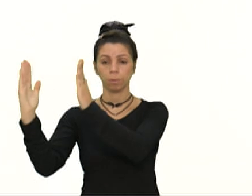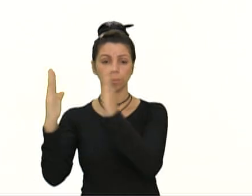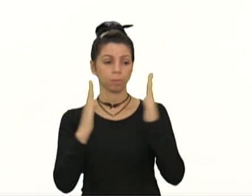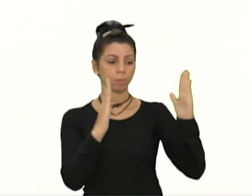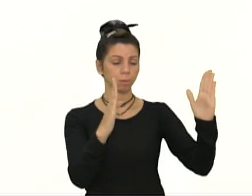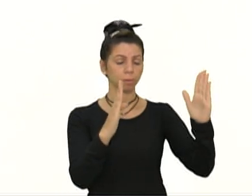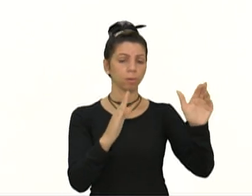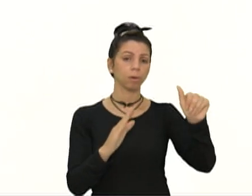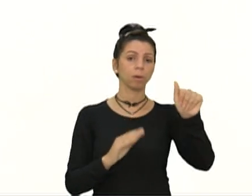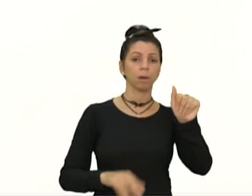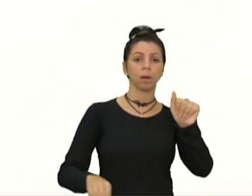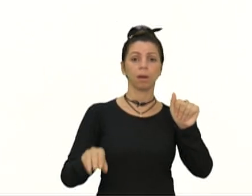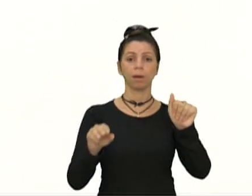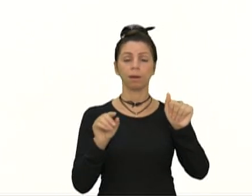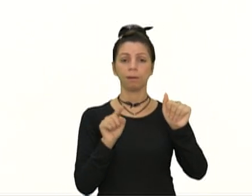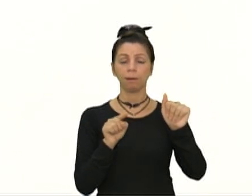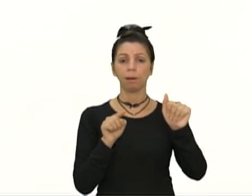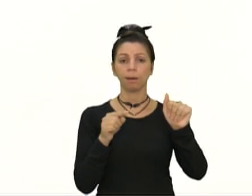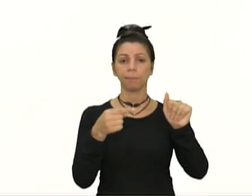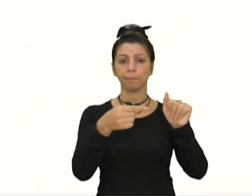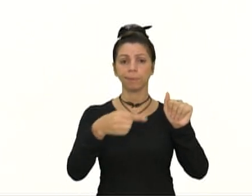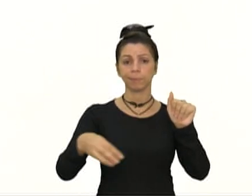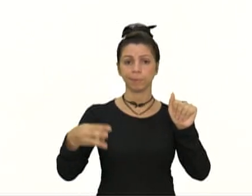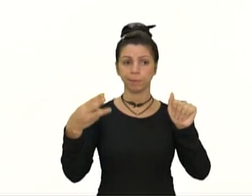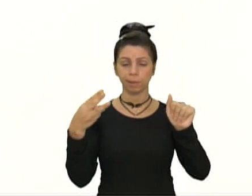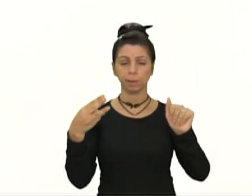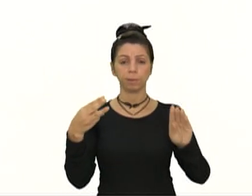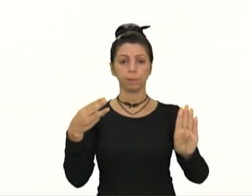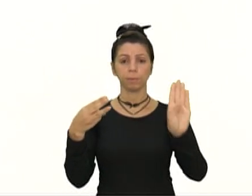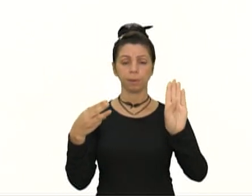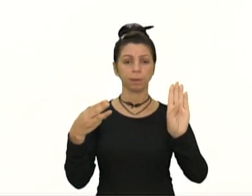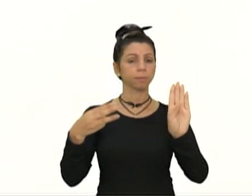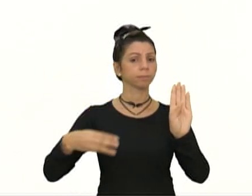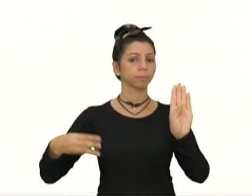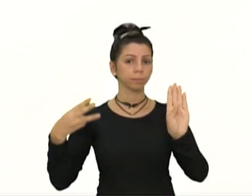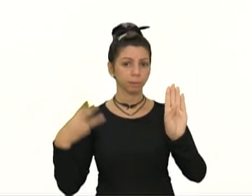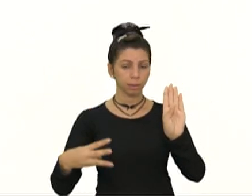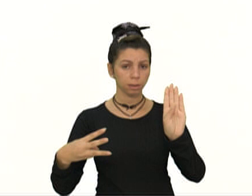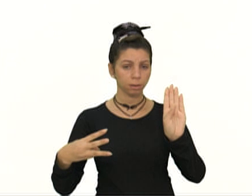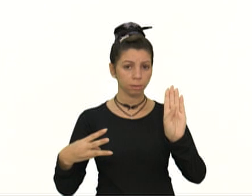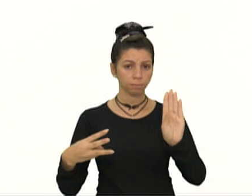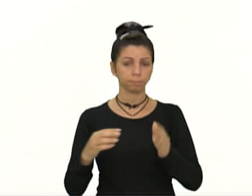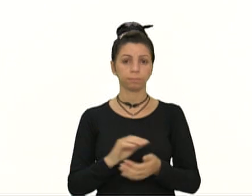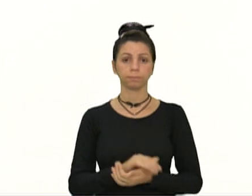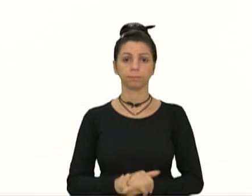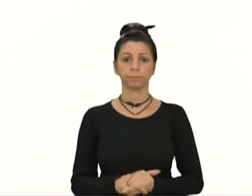que é menos 3, ou será que vai ser a letra B, que é 3? Vamos verificar?